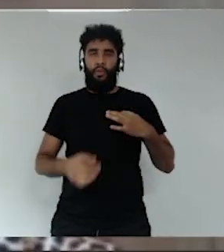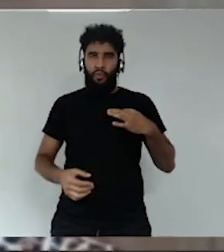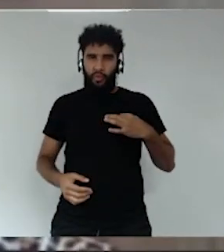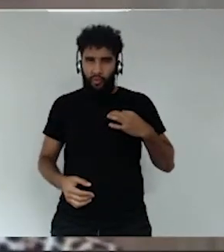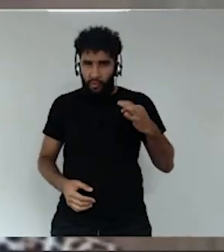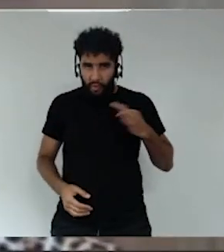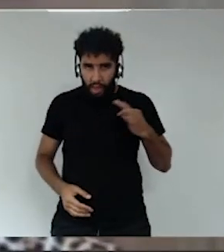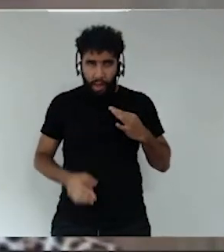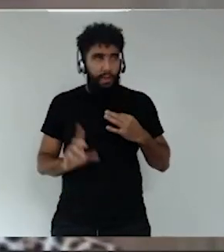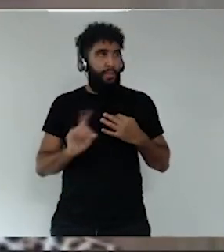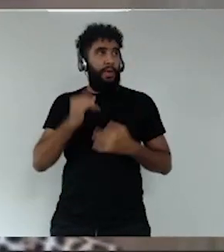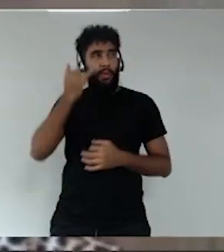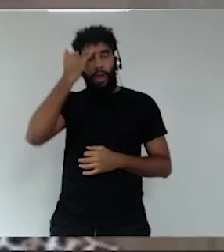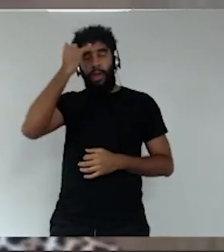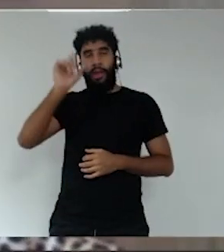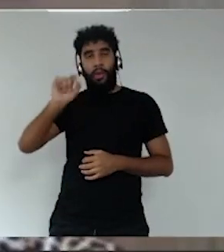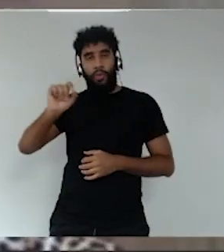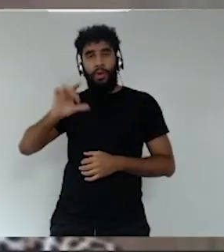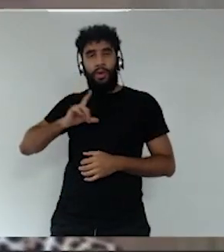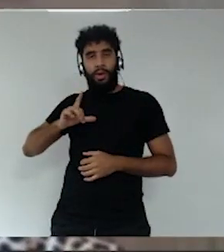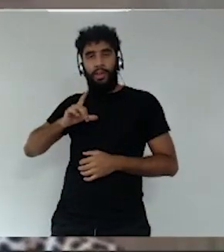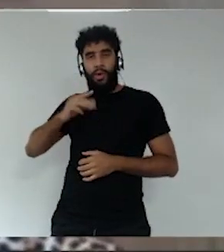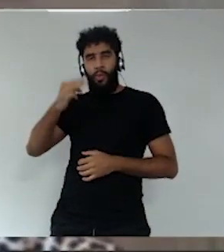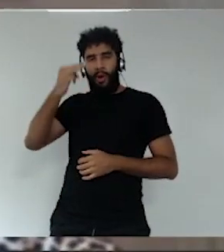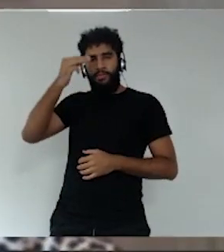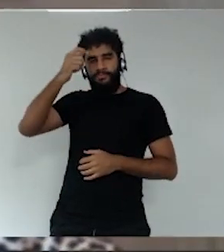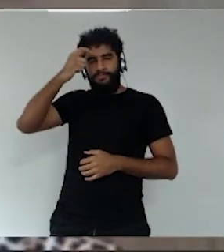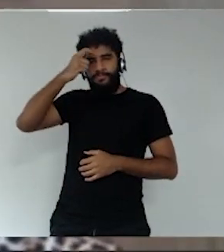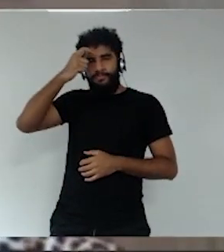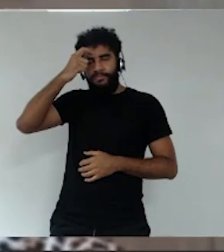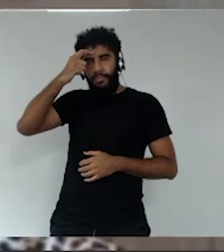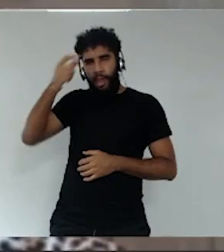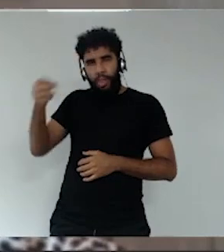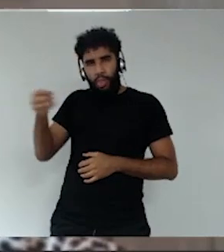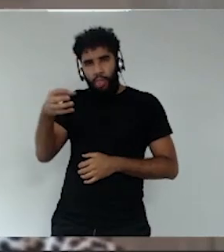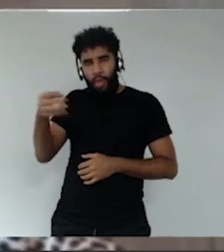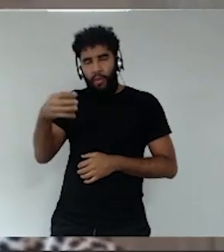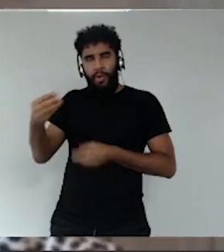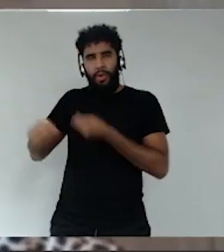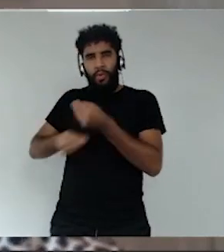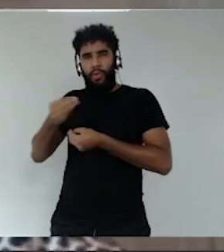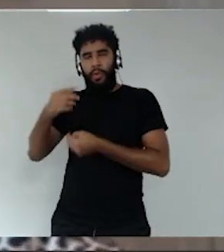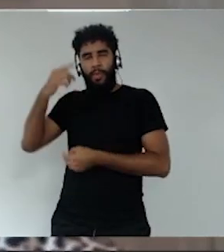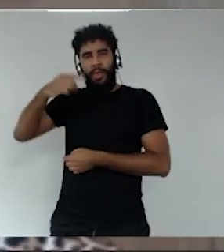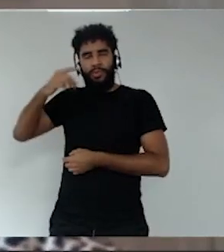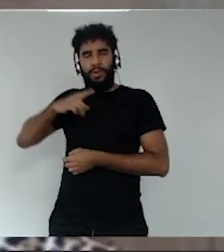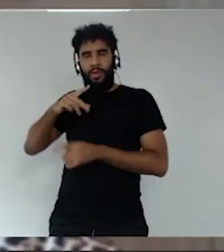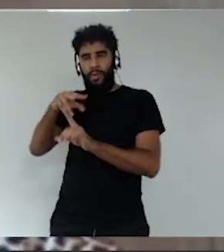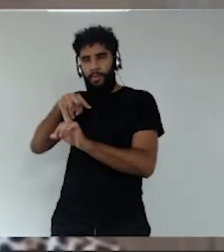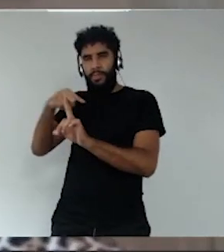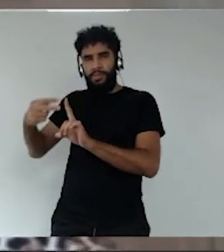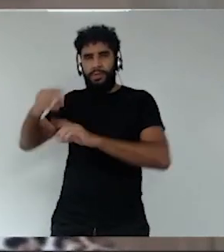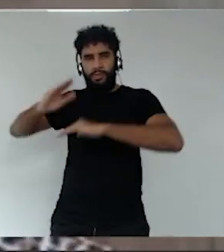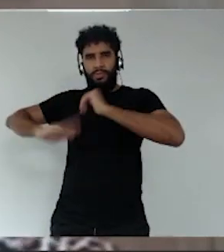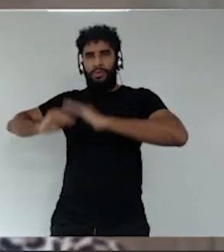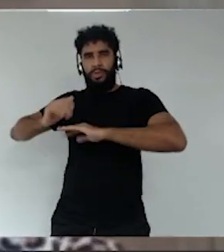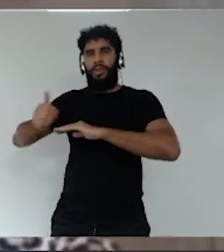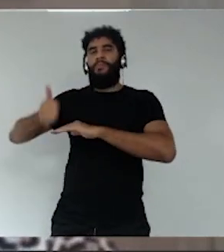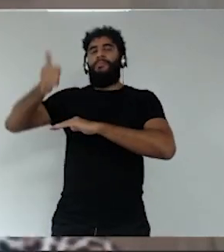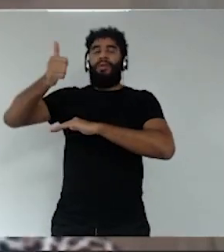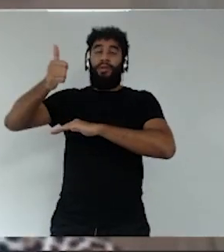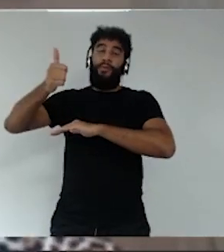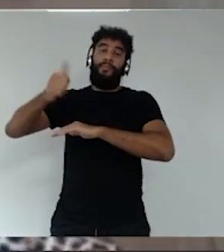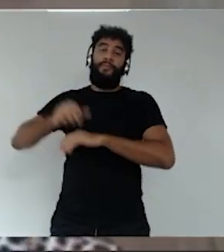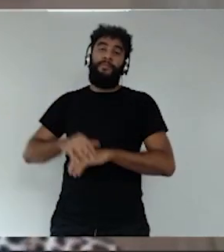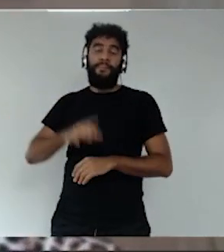a ideia é mudar a mentalidade e trazer para a advocacia uma nova perspectiva profissional. Então, para